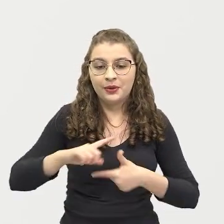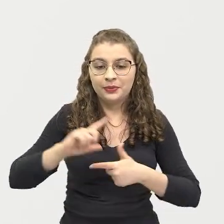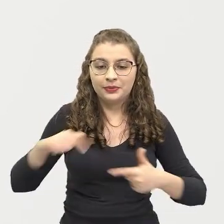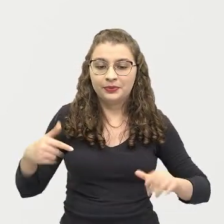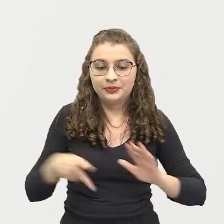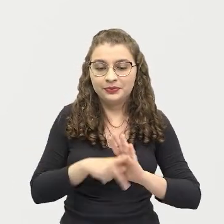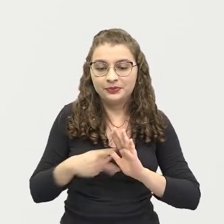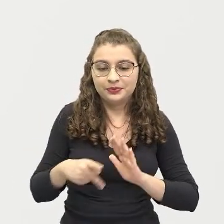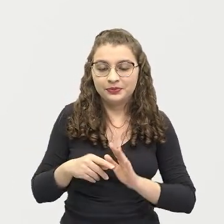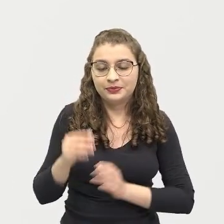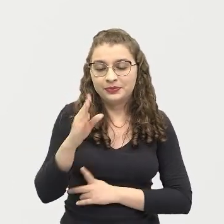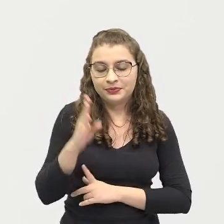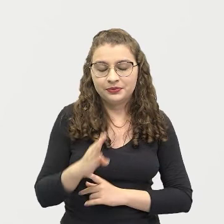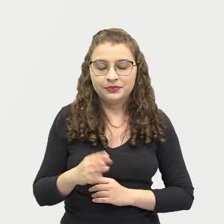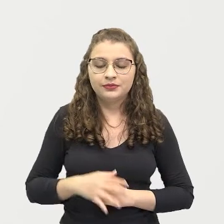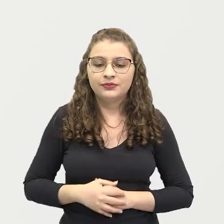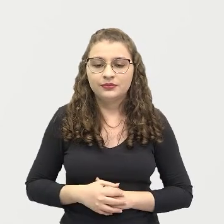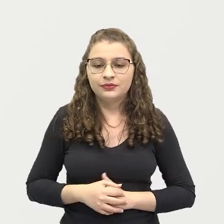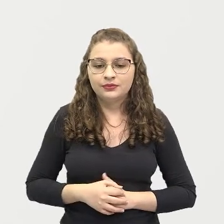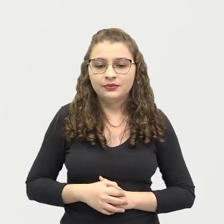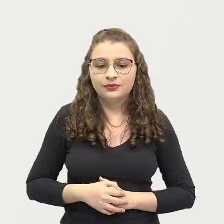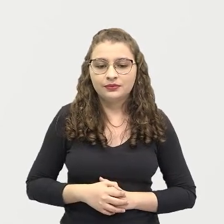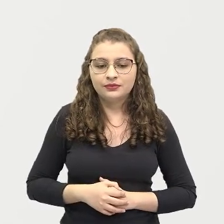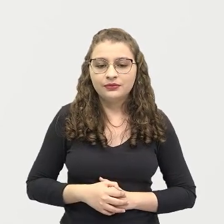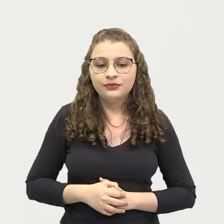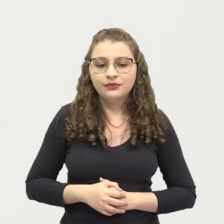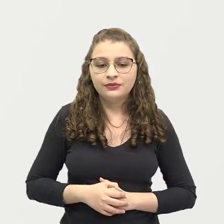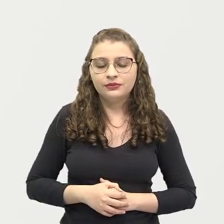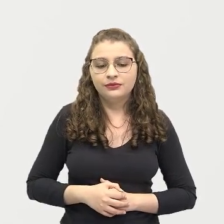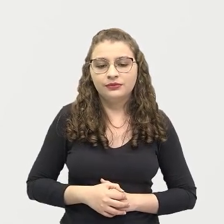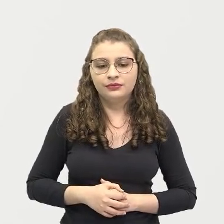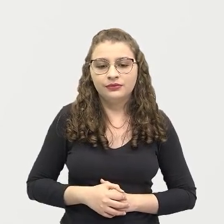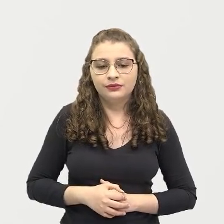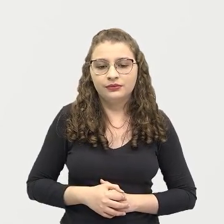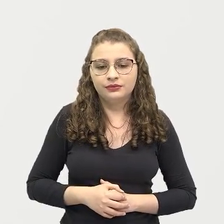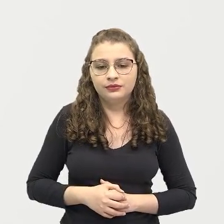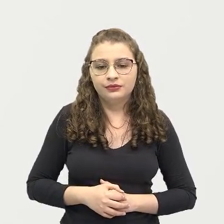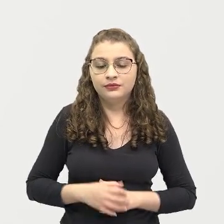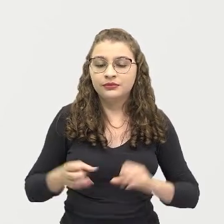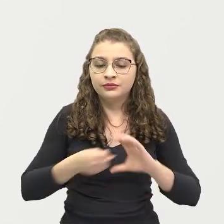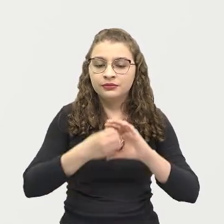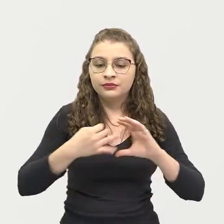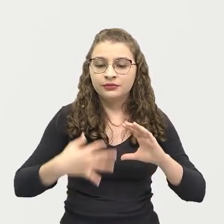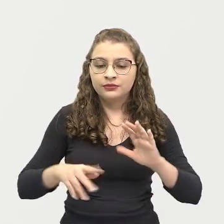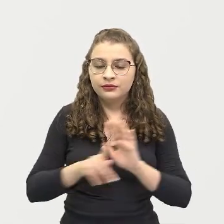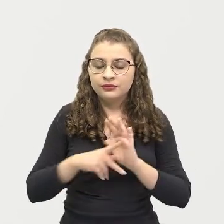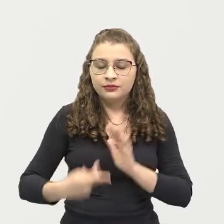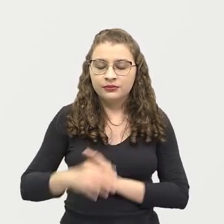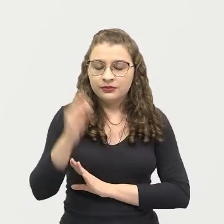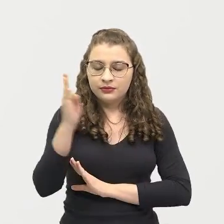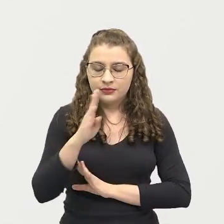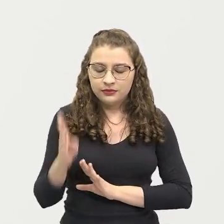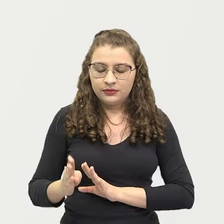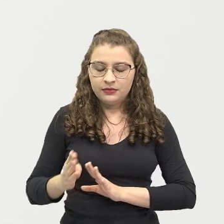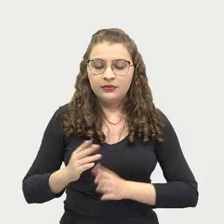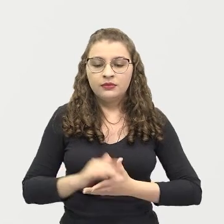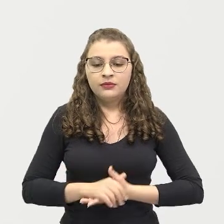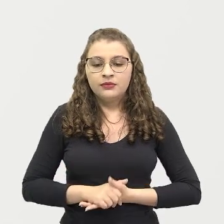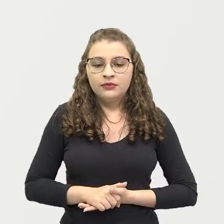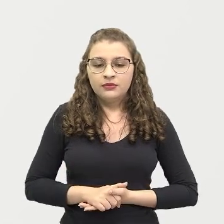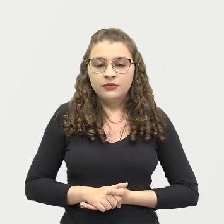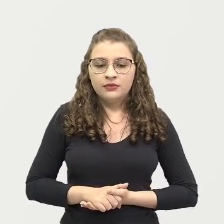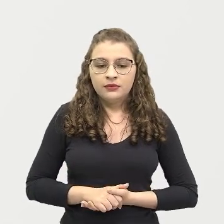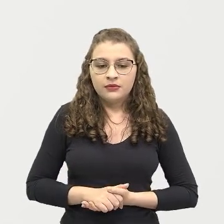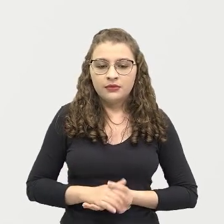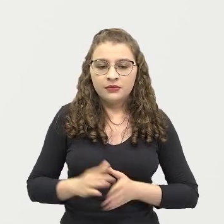da Semana da Arte Moderna. O que mais que nós temos aqui? Dar às artes características genuinamente brasileiras, que eu já falei,